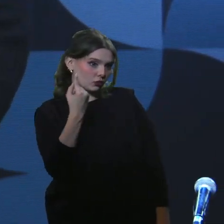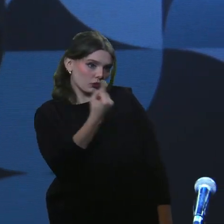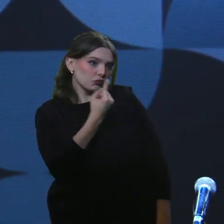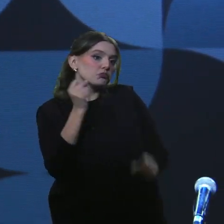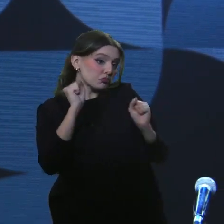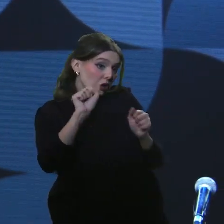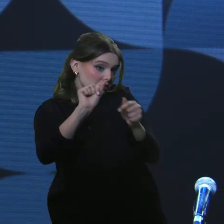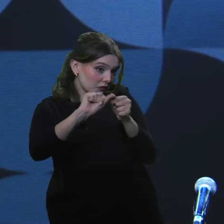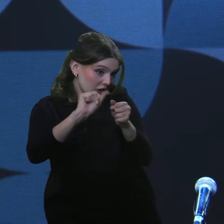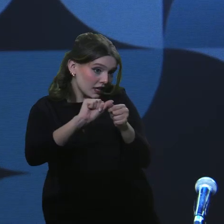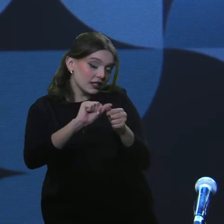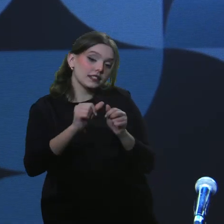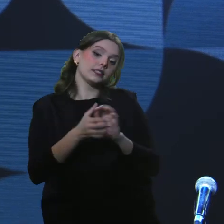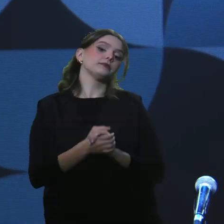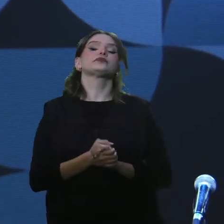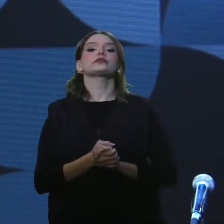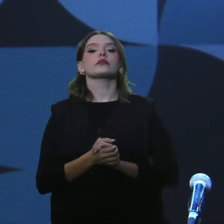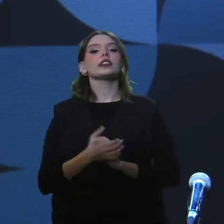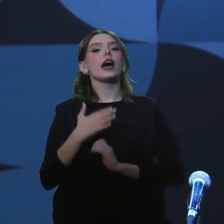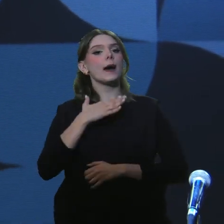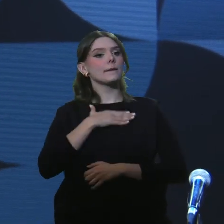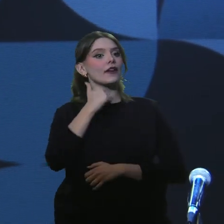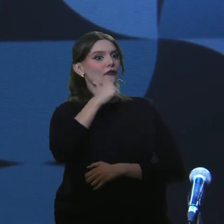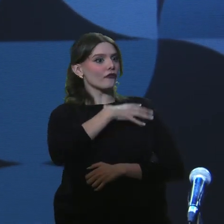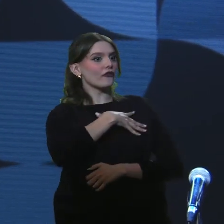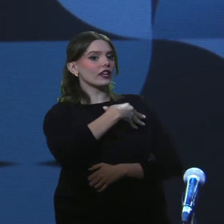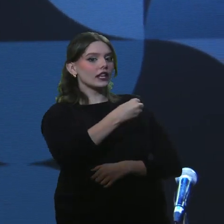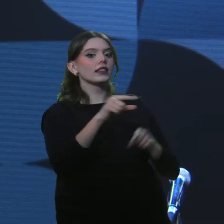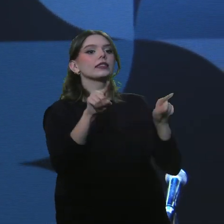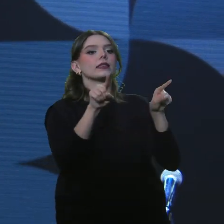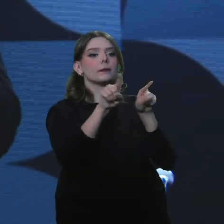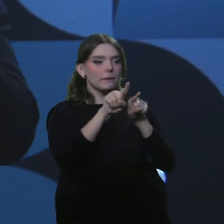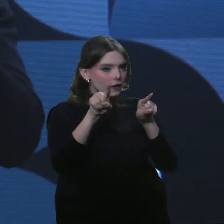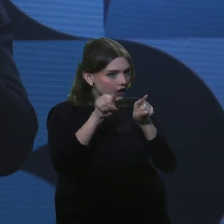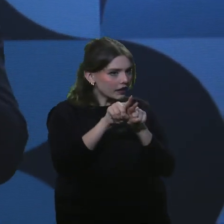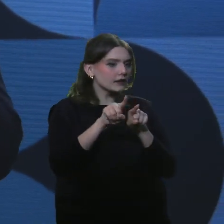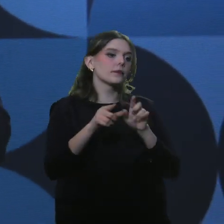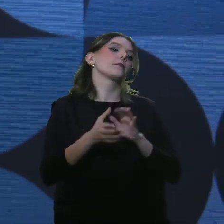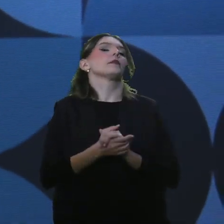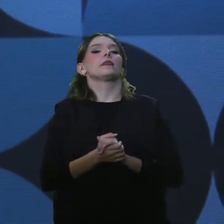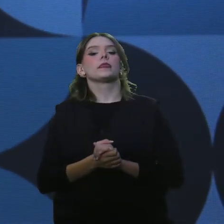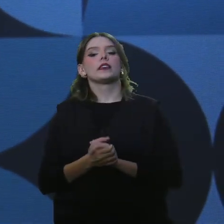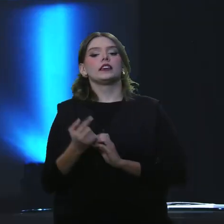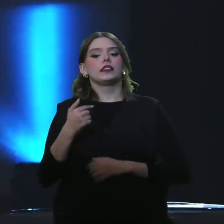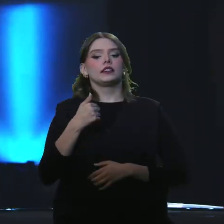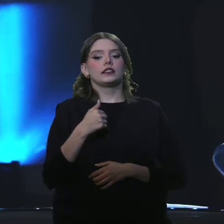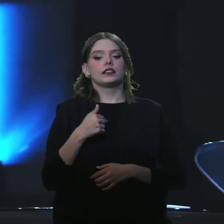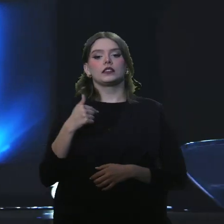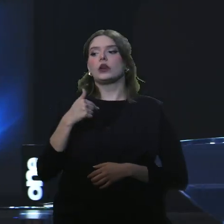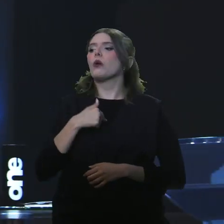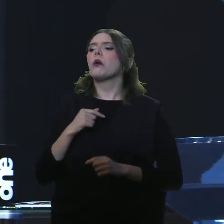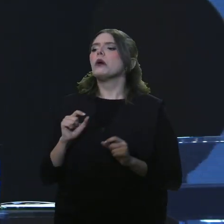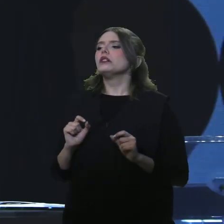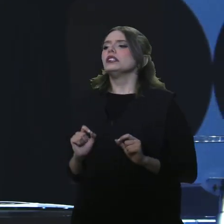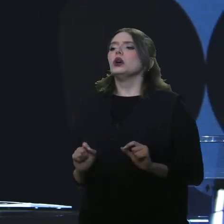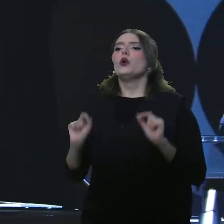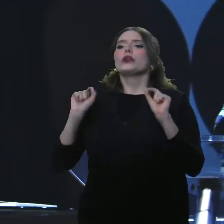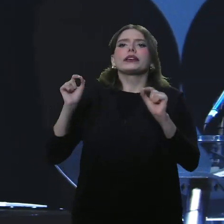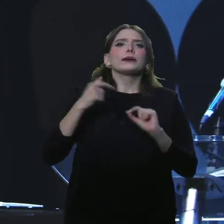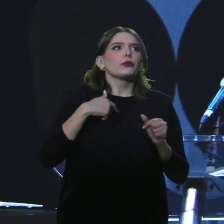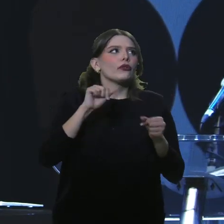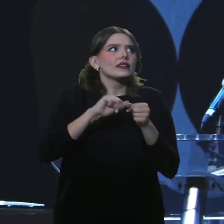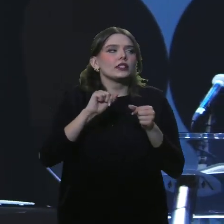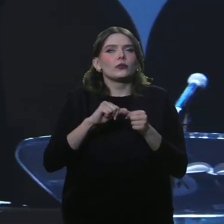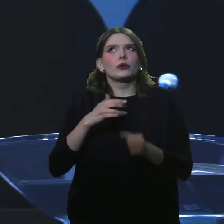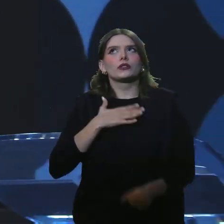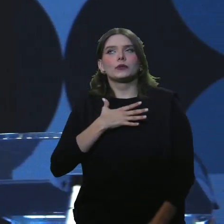já consegue sozinha e tal, então ela tem que fazer. O que ela consegue fazer sozinha, ela tem que fazer sozinha. E eu li isso, aí eu sempre fico ligado. Falei, não, o que eu estou fazendo para os meus filhos que eu não preciso fazer?